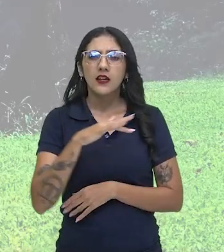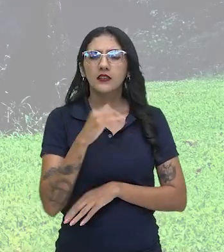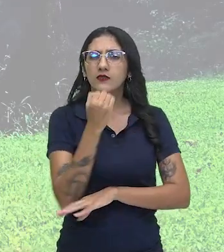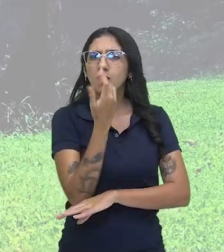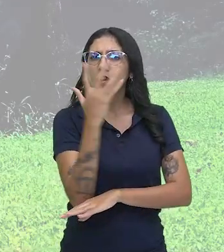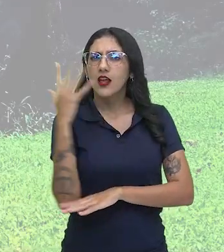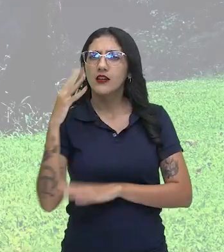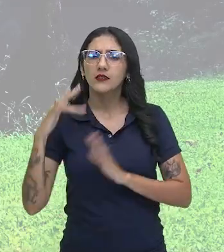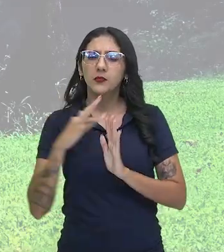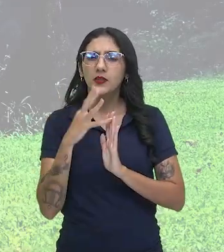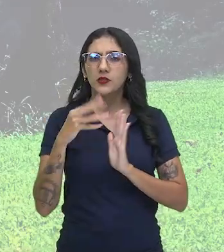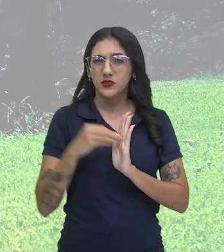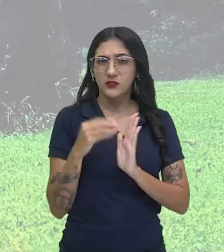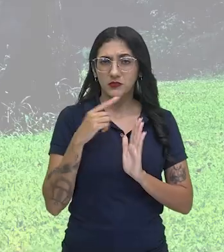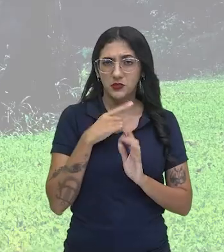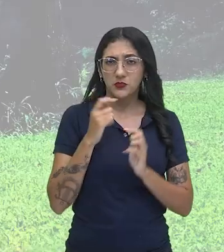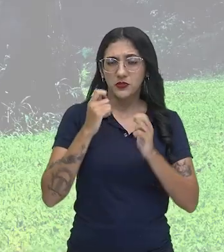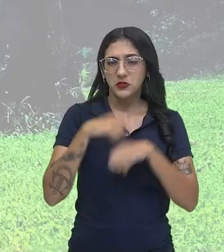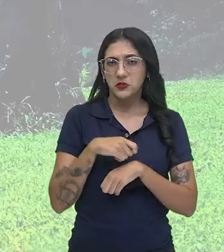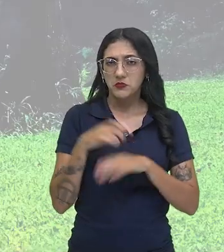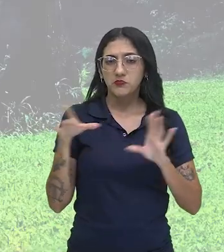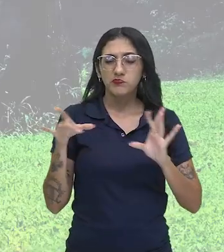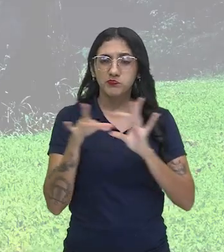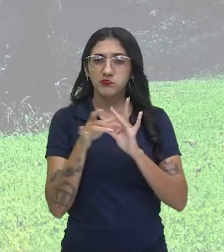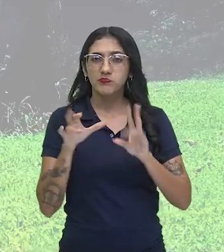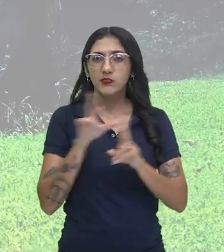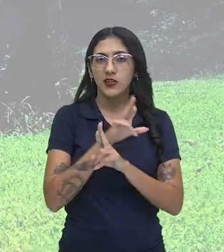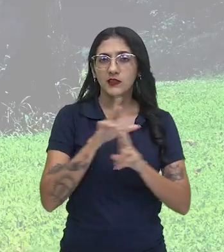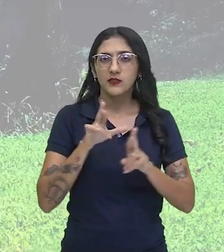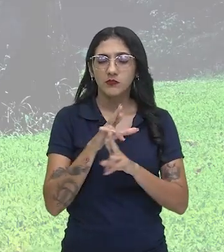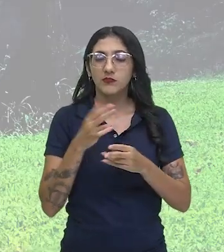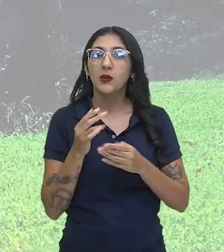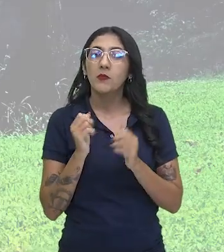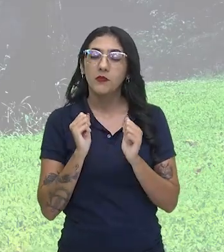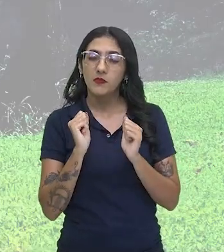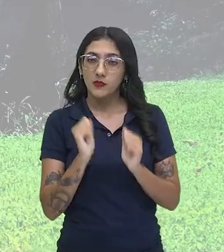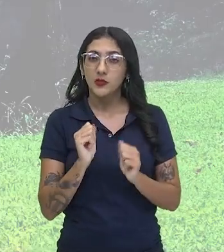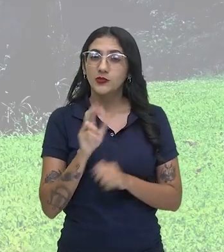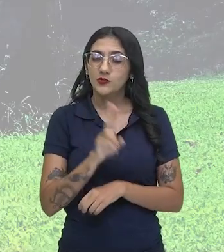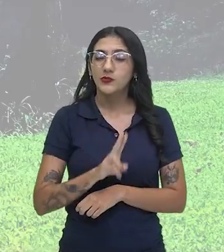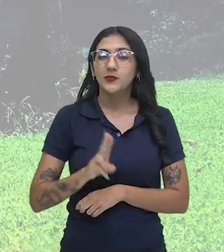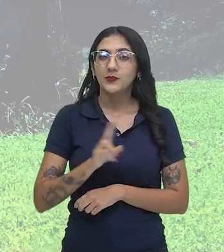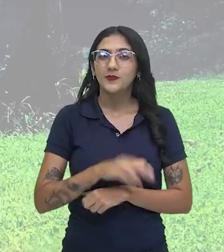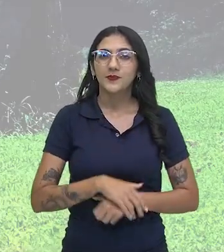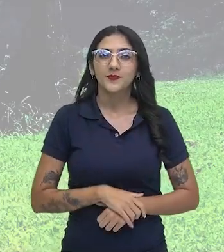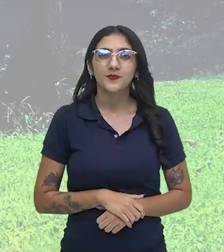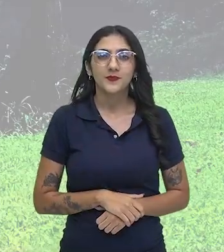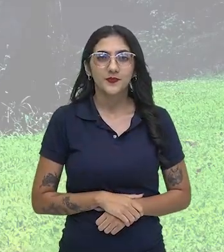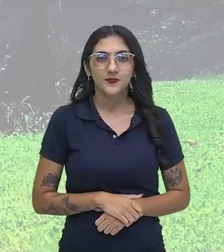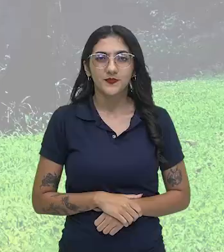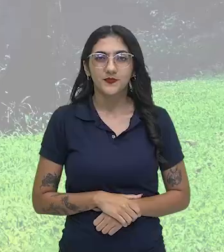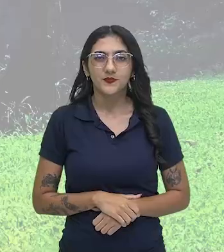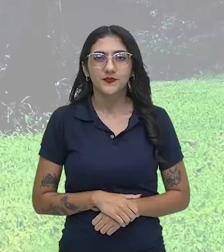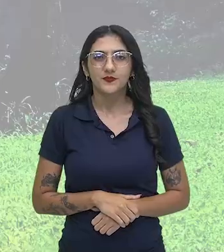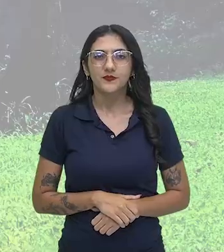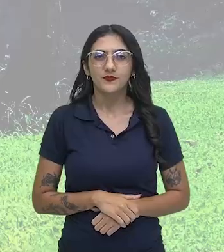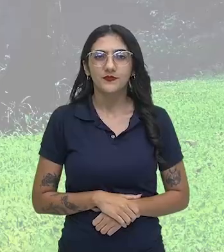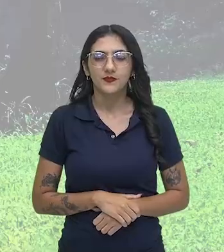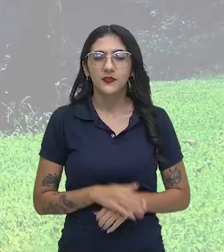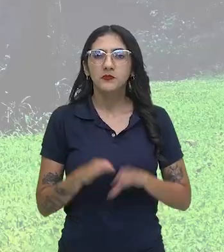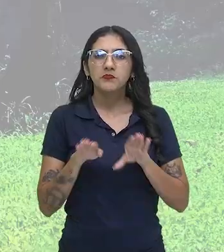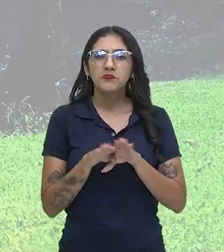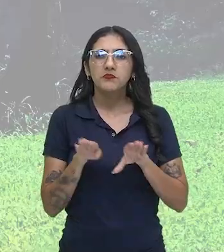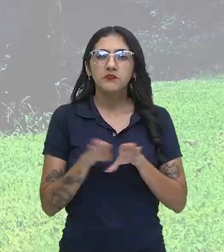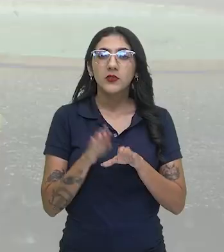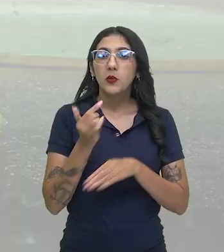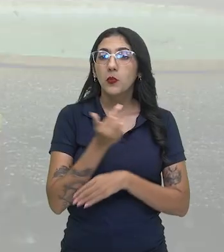para encaixar isso, fazer essa relação? Isso você também pode mostrar no seu documentário. Perfeito. Além desses aspectos, nós temos outro